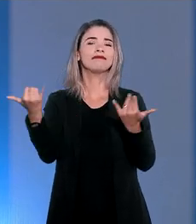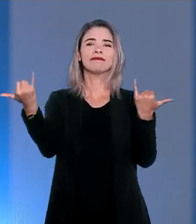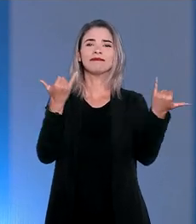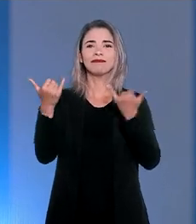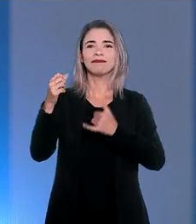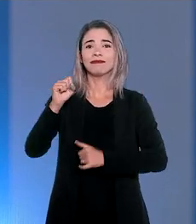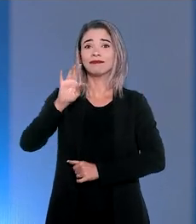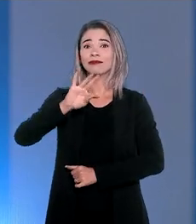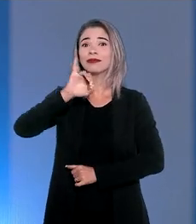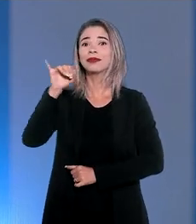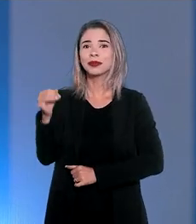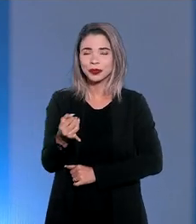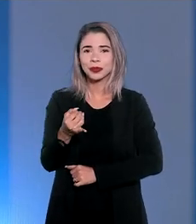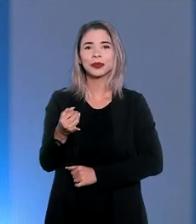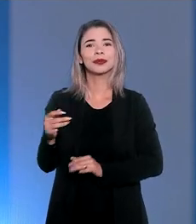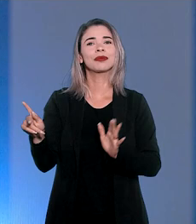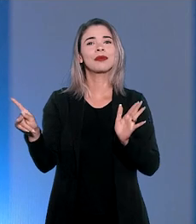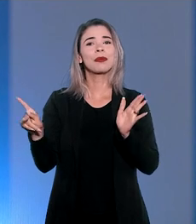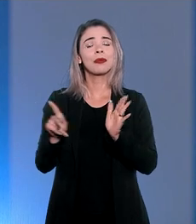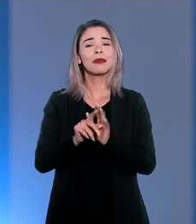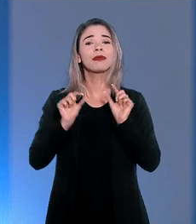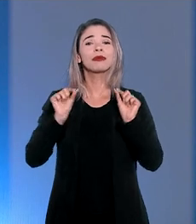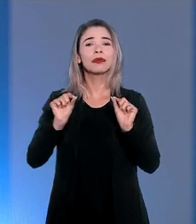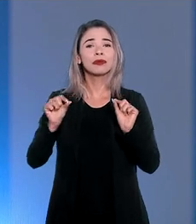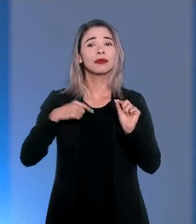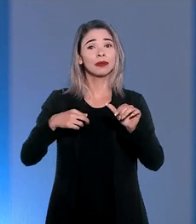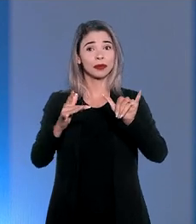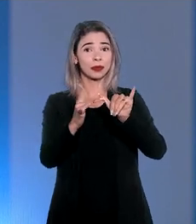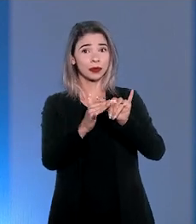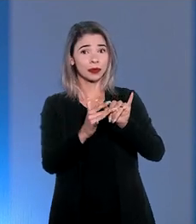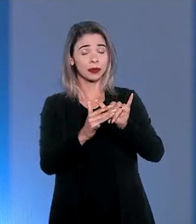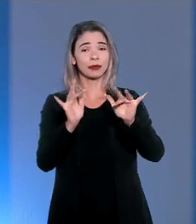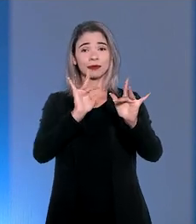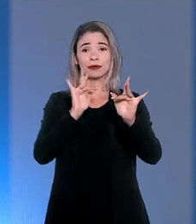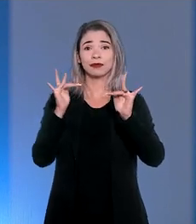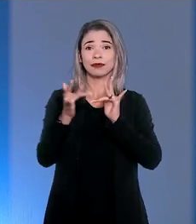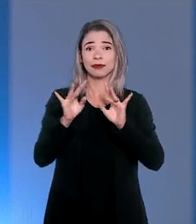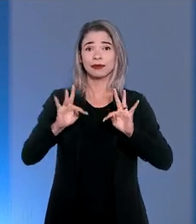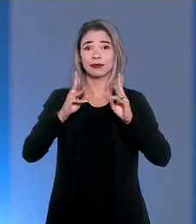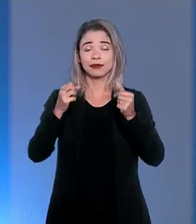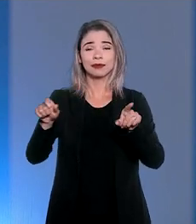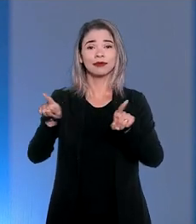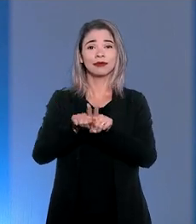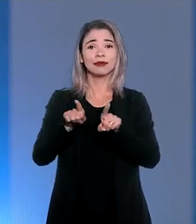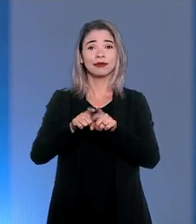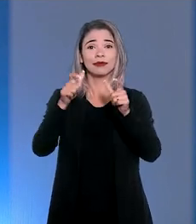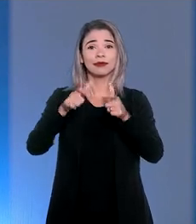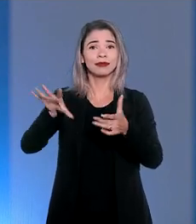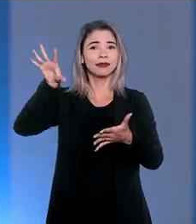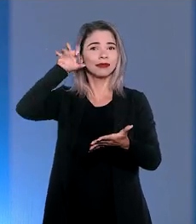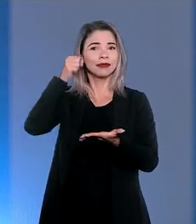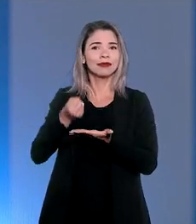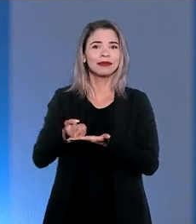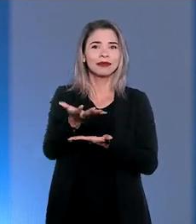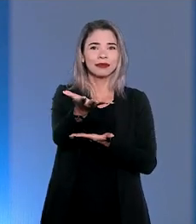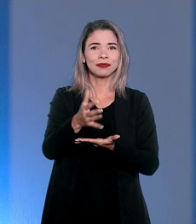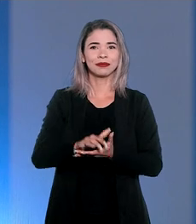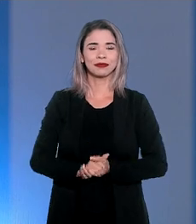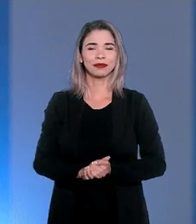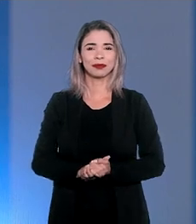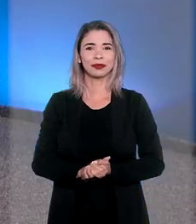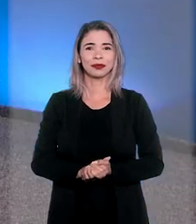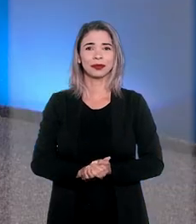informações do Tribunal da Cidadania no nosso canal do YouTube, nas redes sociais e nas plataformas de podcast.